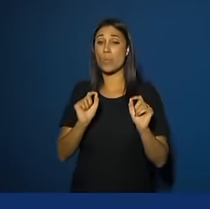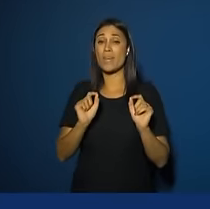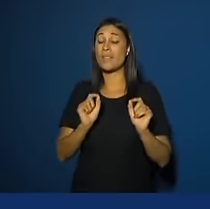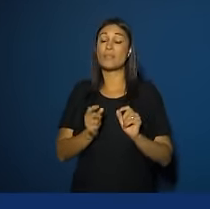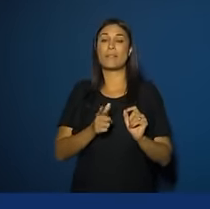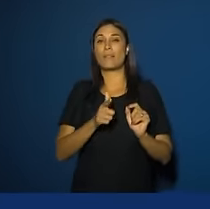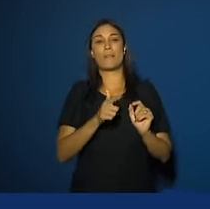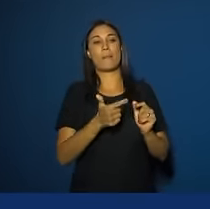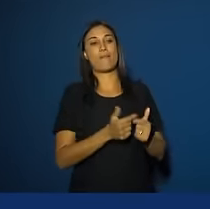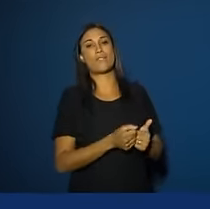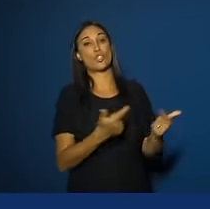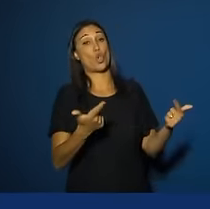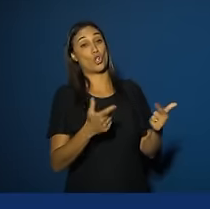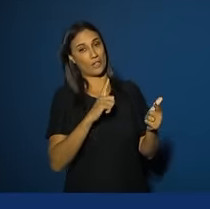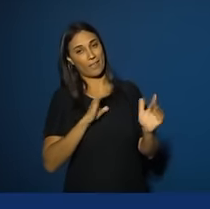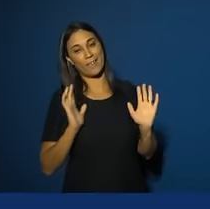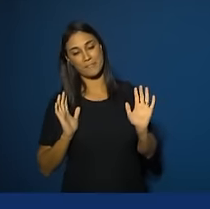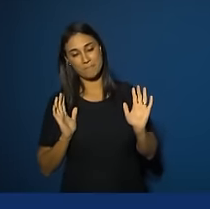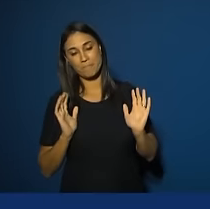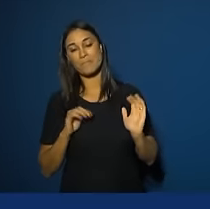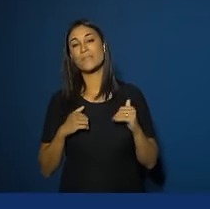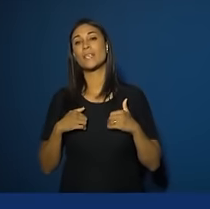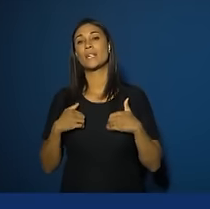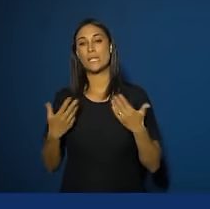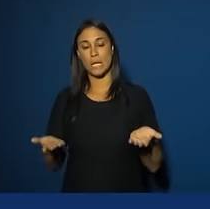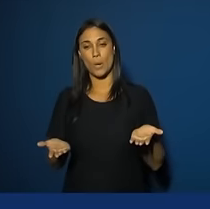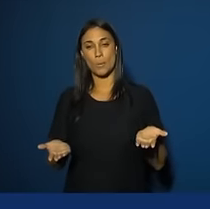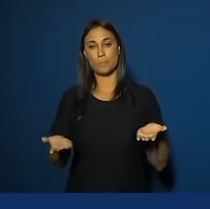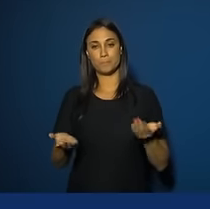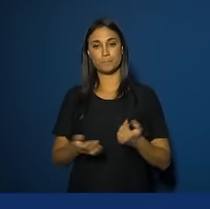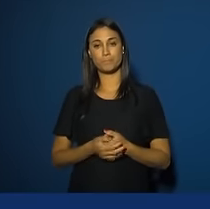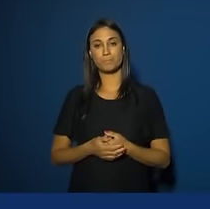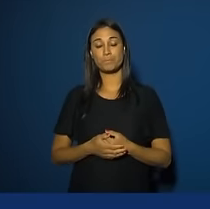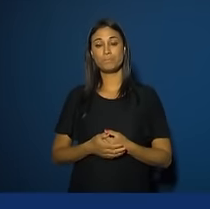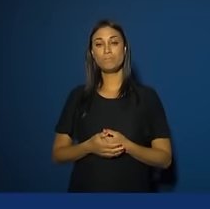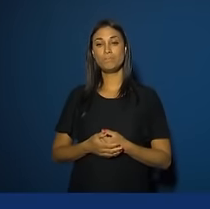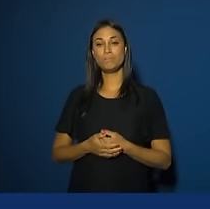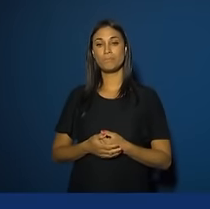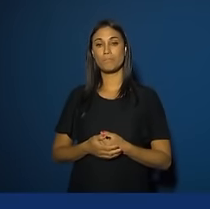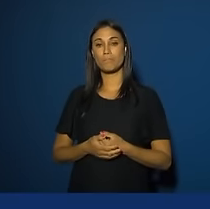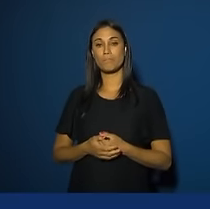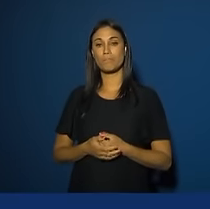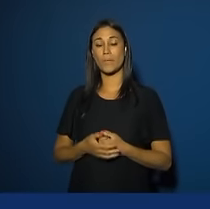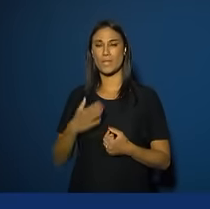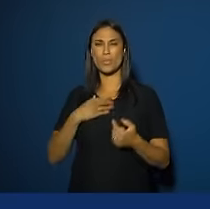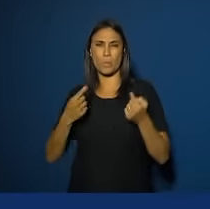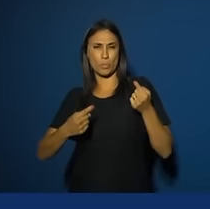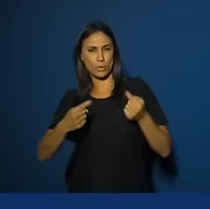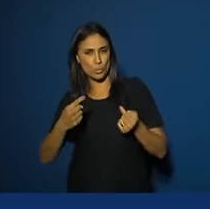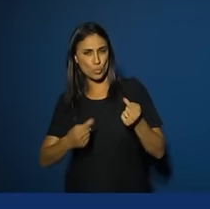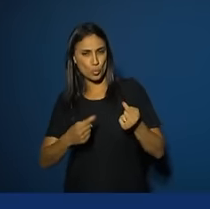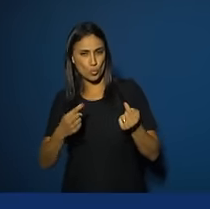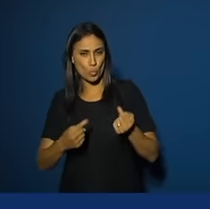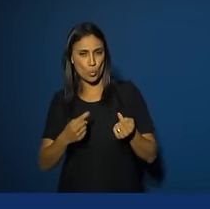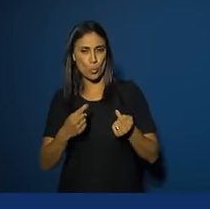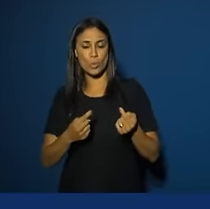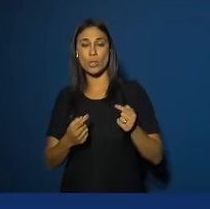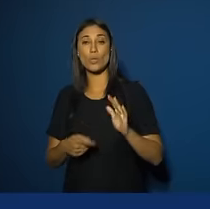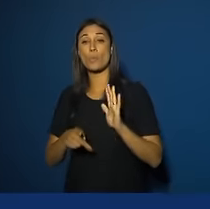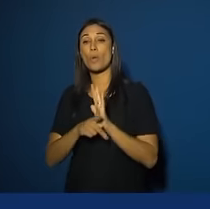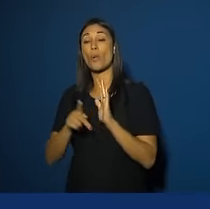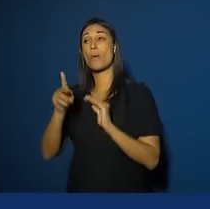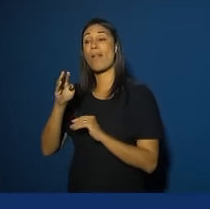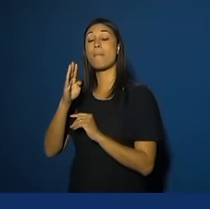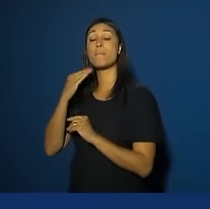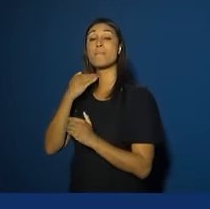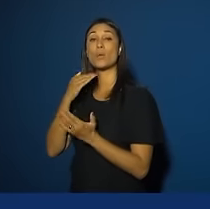muita sorte você tem. Então, na nossa, eu me lembro muito das discussões no próprio Banco